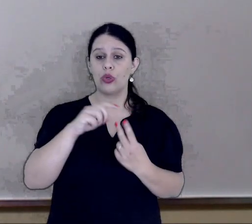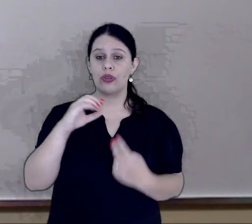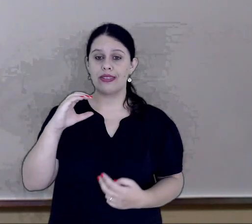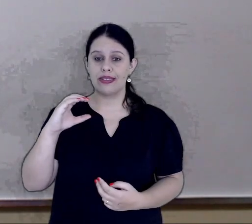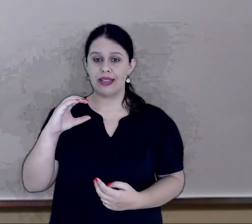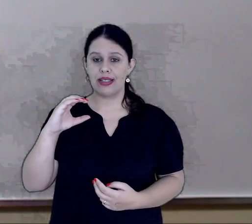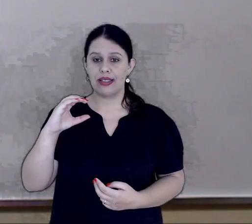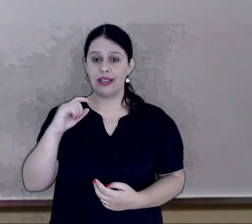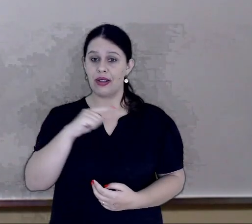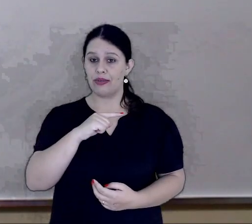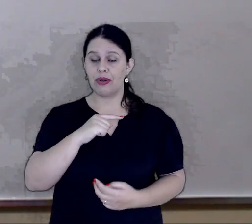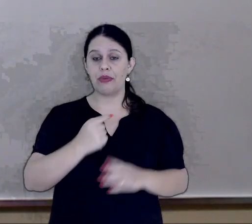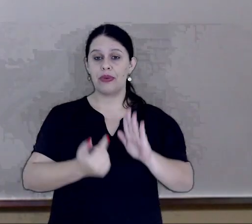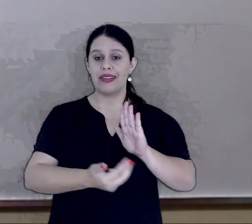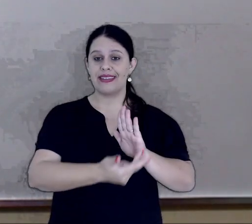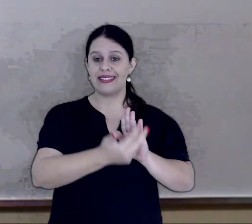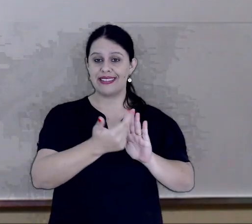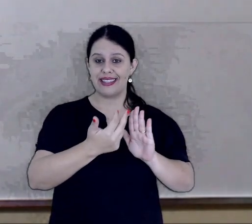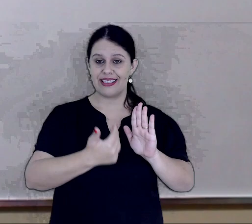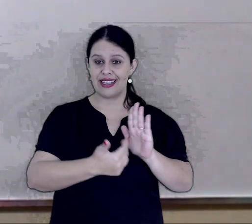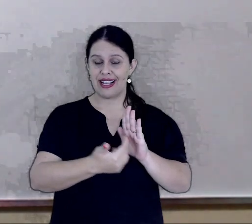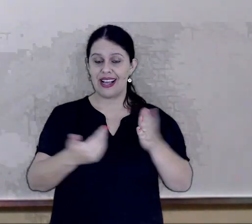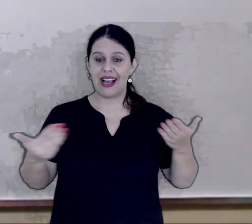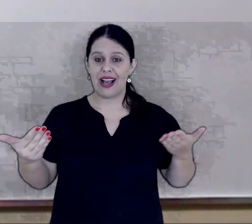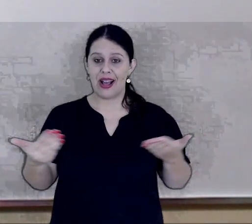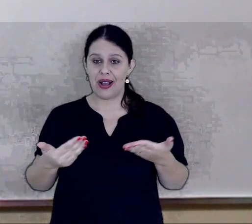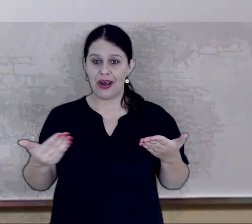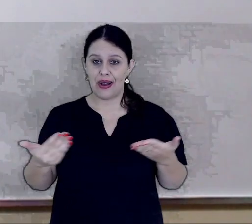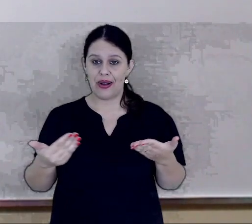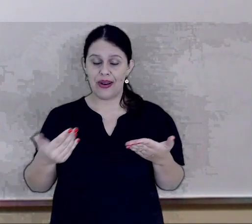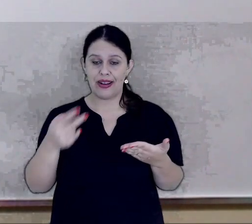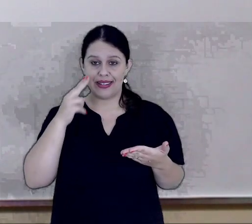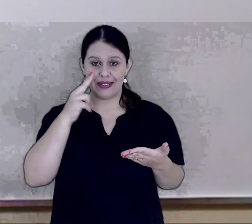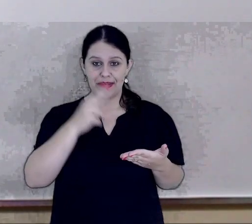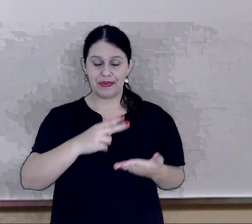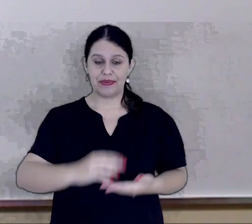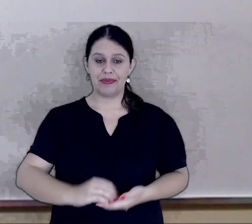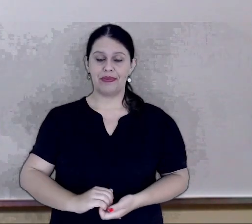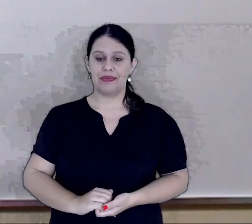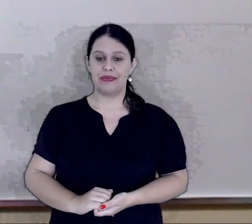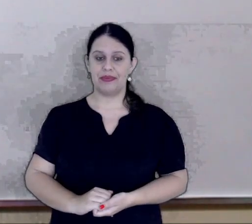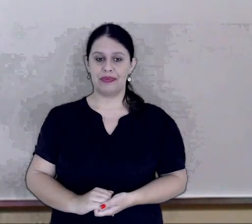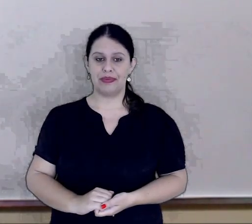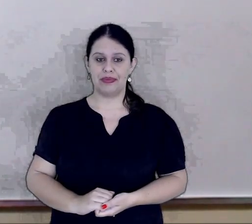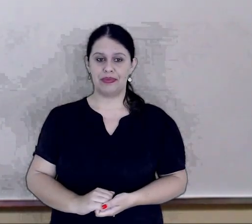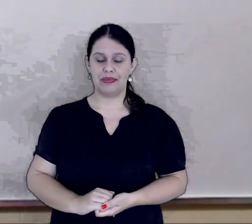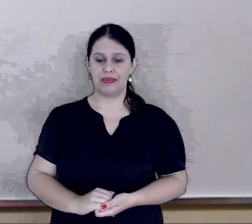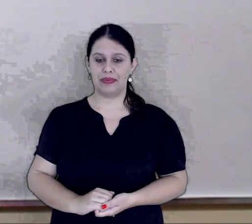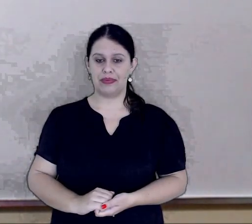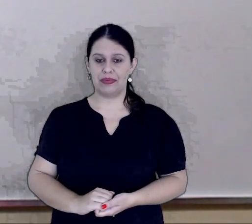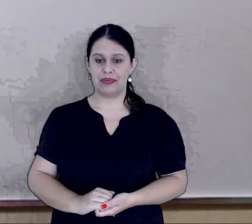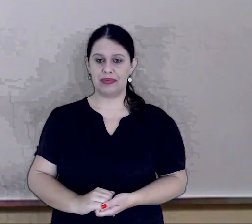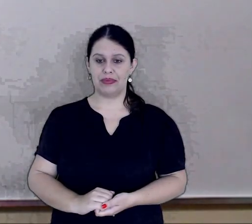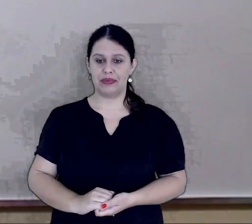Beleza? E o vetor C está aqui, vamos desenhar ele agora aqui, ó